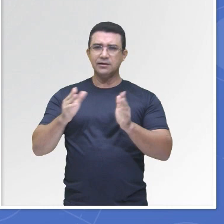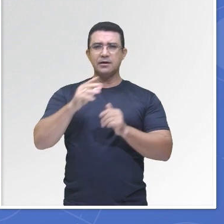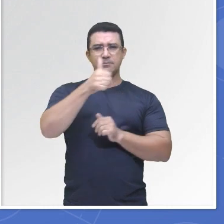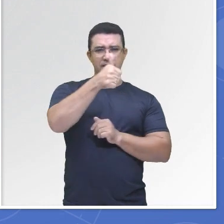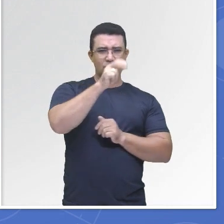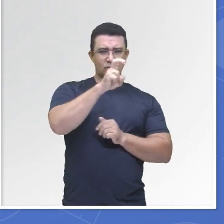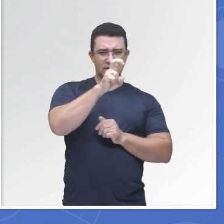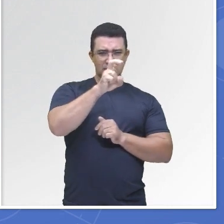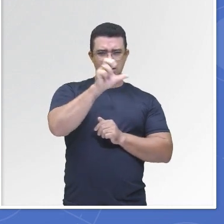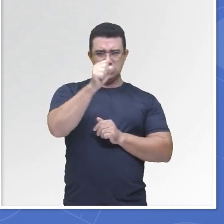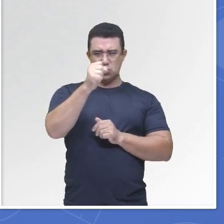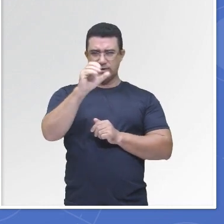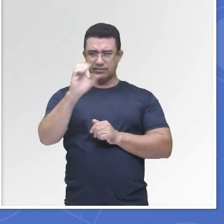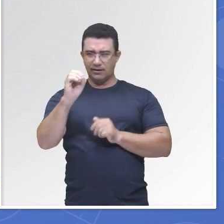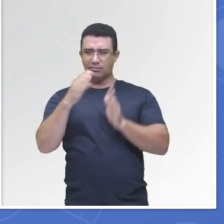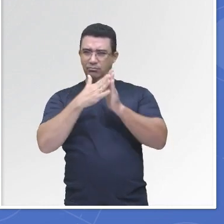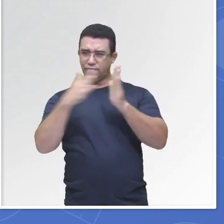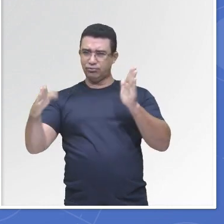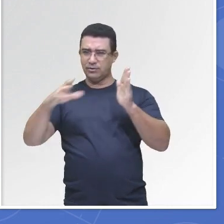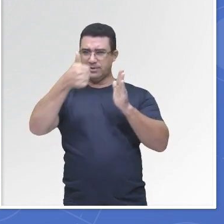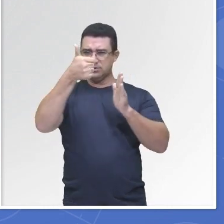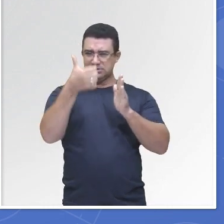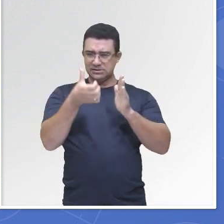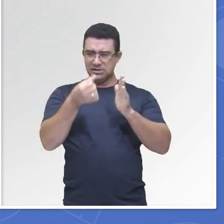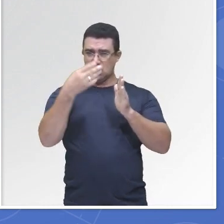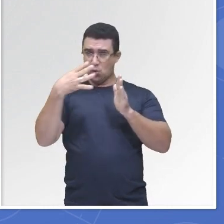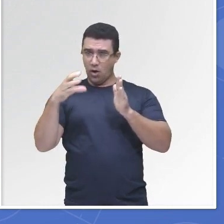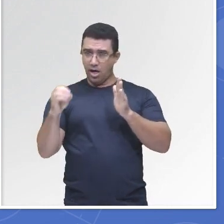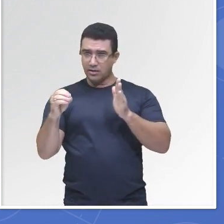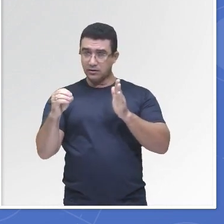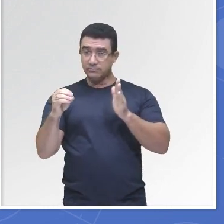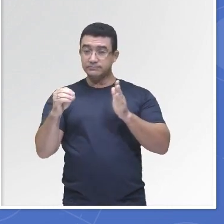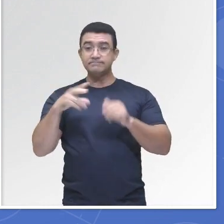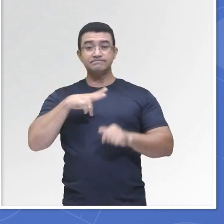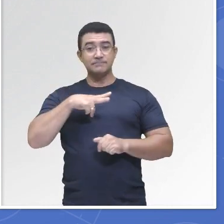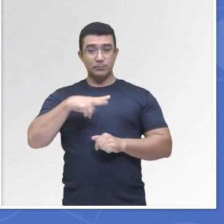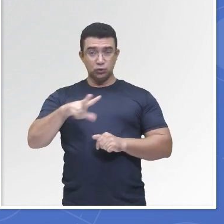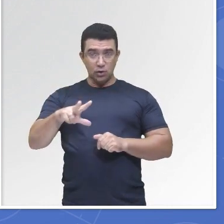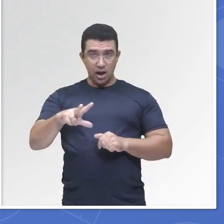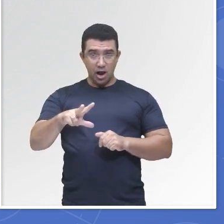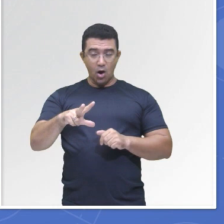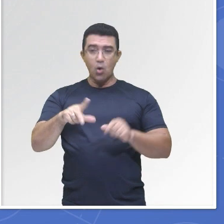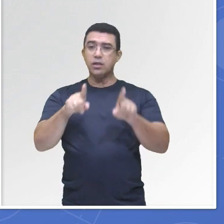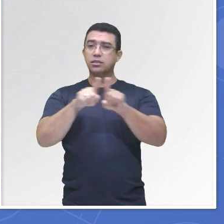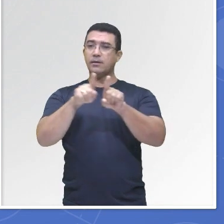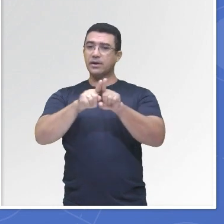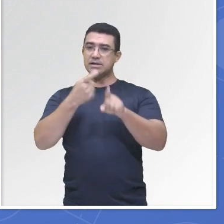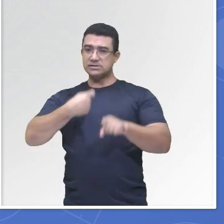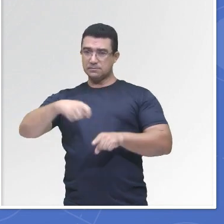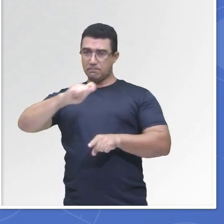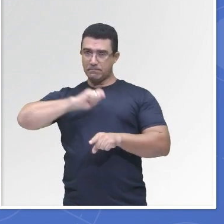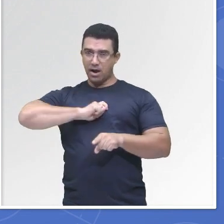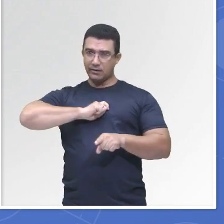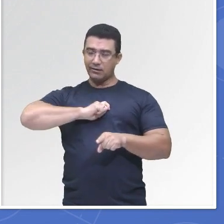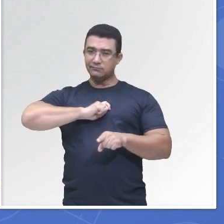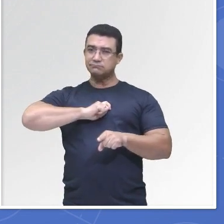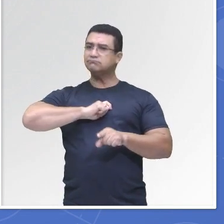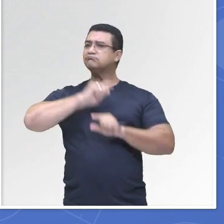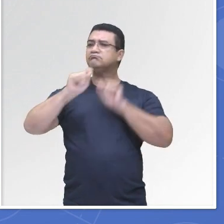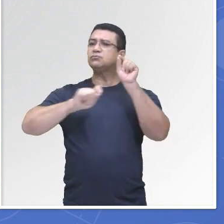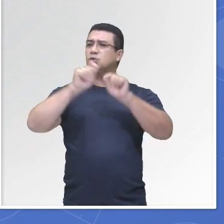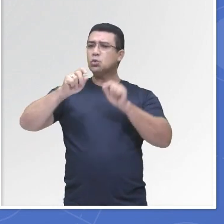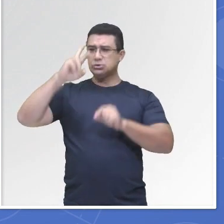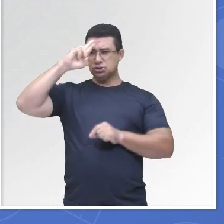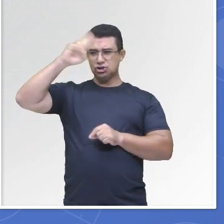1580 a 1640, Portugal e Espanha estiveram sob o comando de um